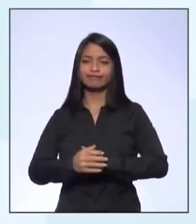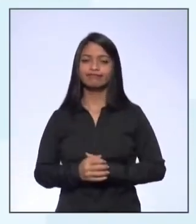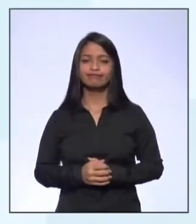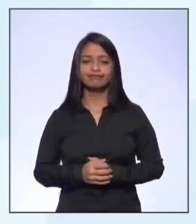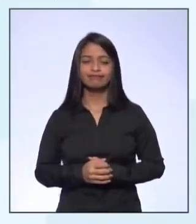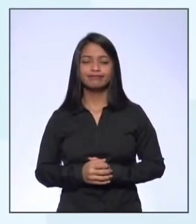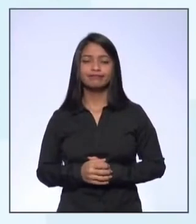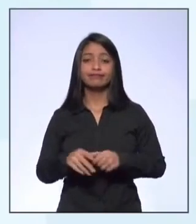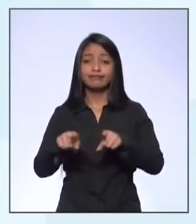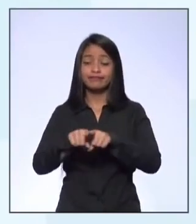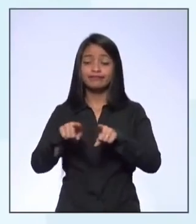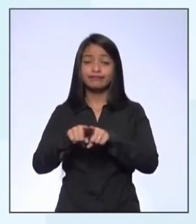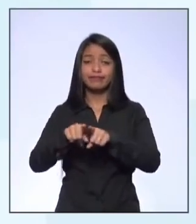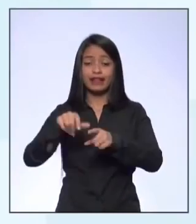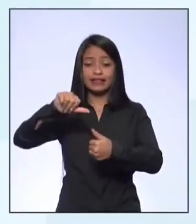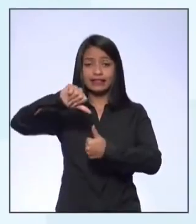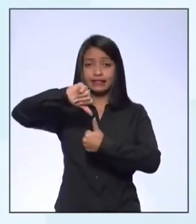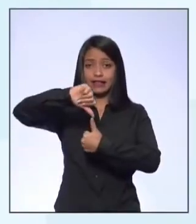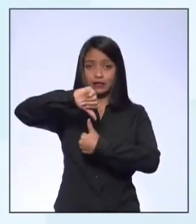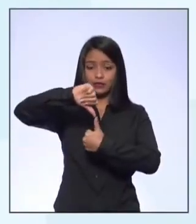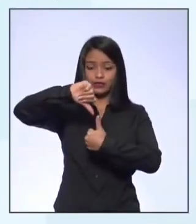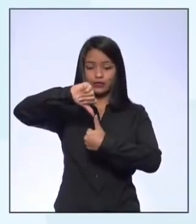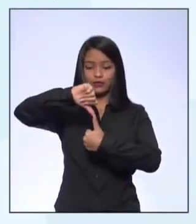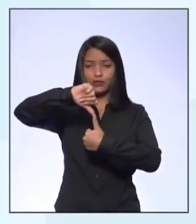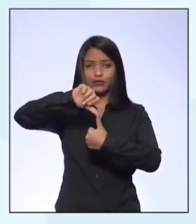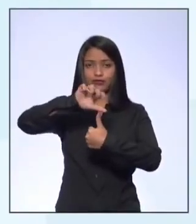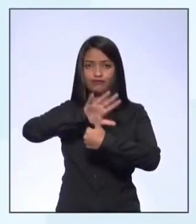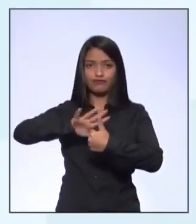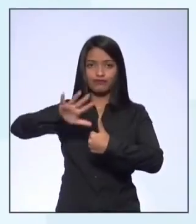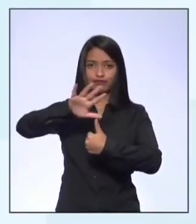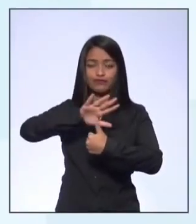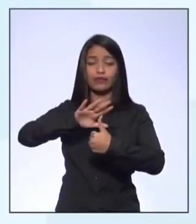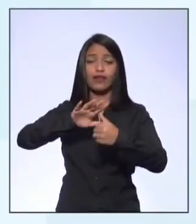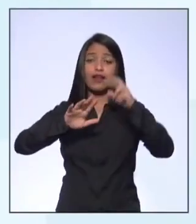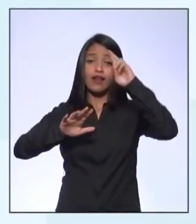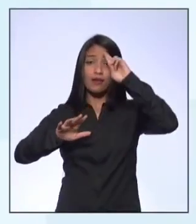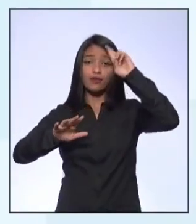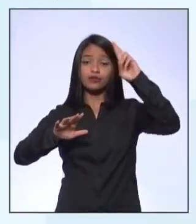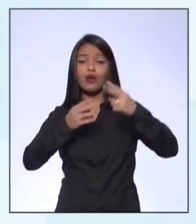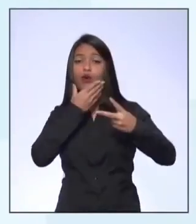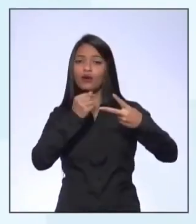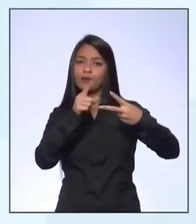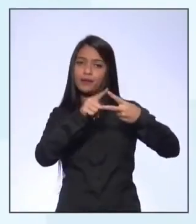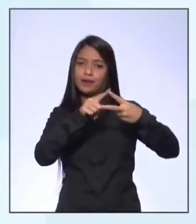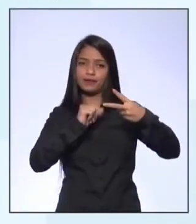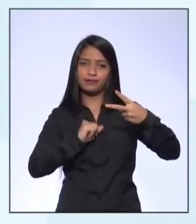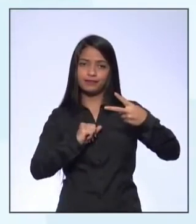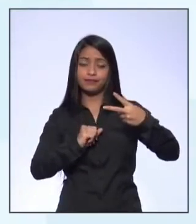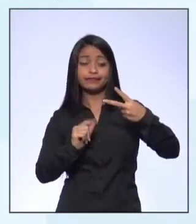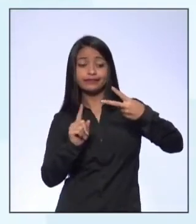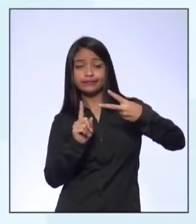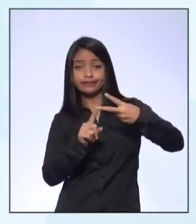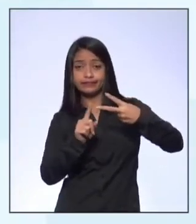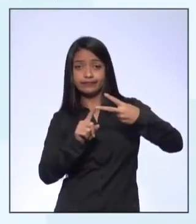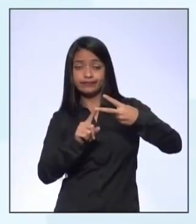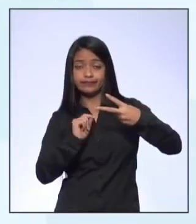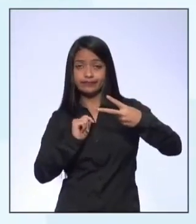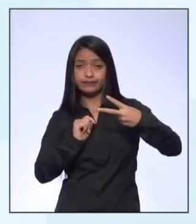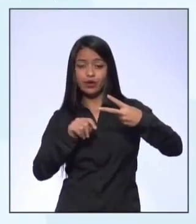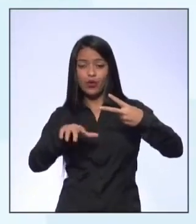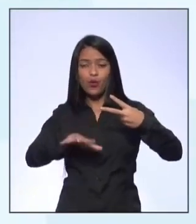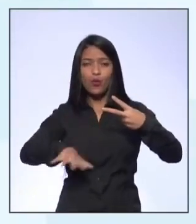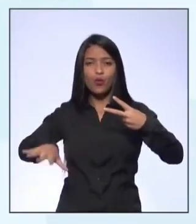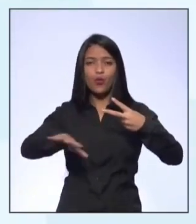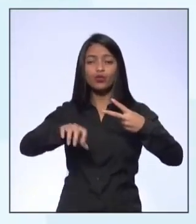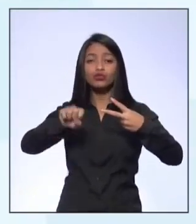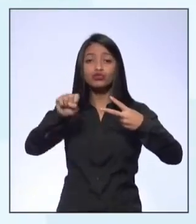parte central ali, o Hernán Cortés foi o responsável, e na parte sul aí, no reino dos